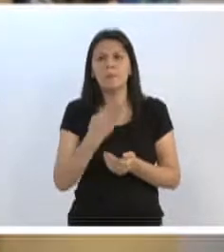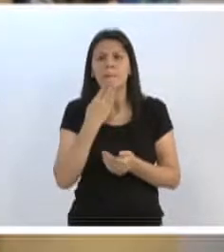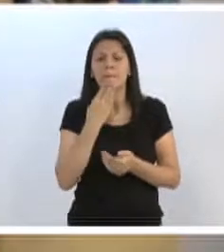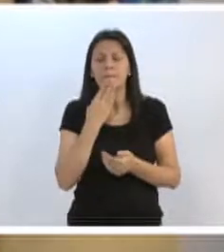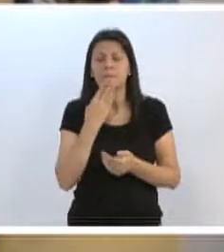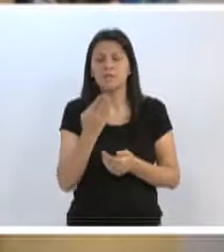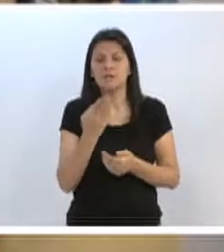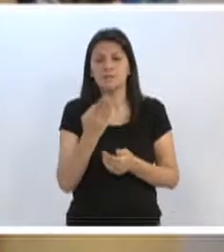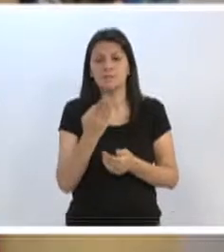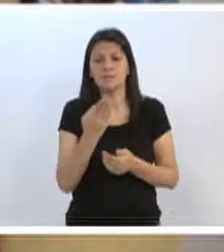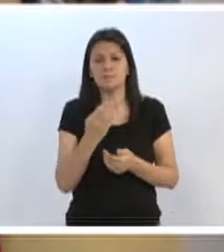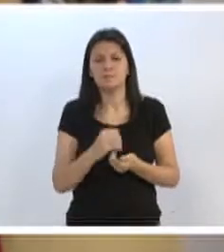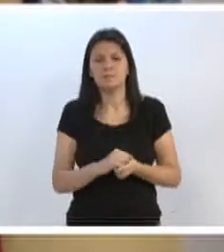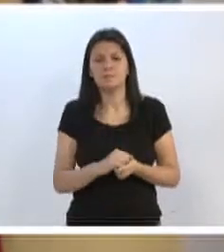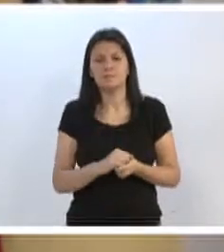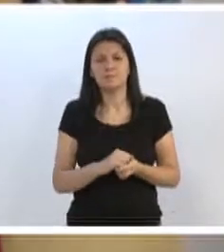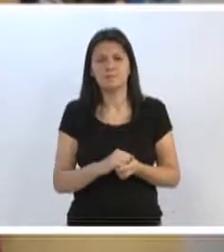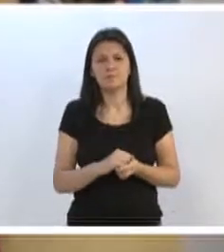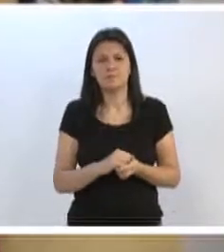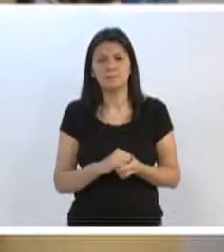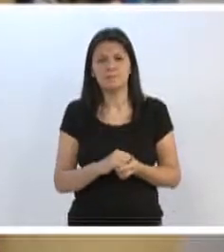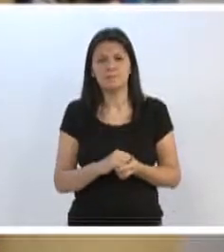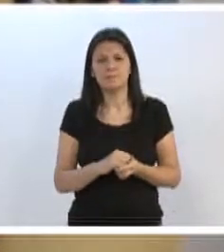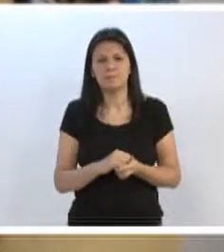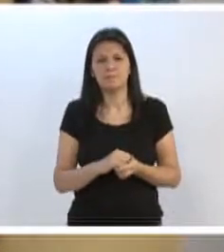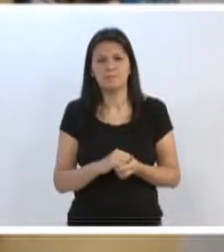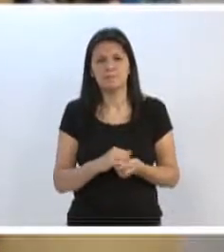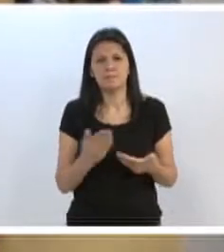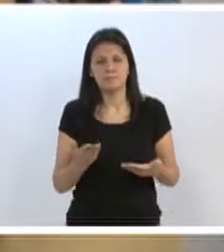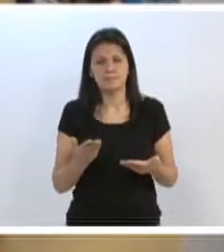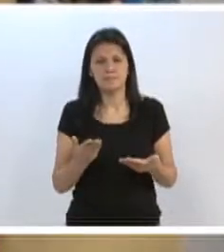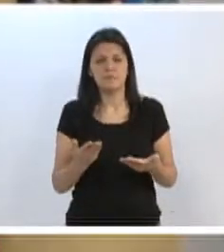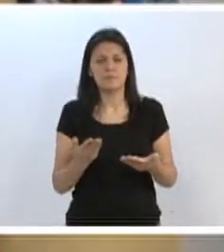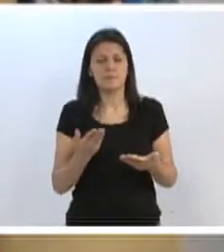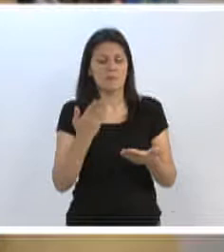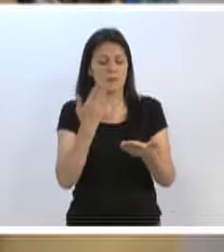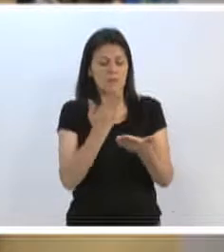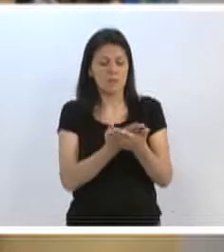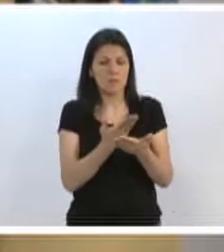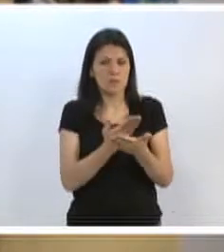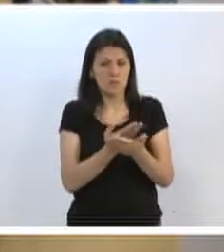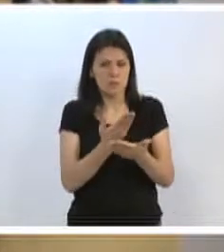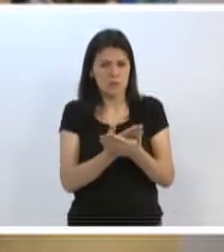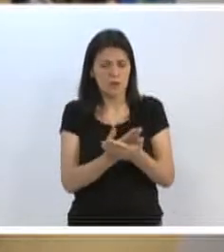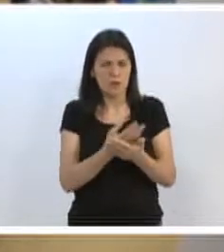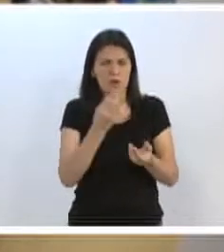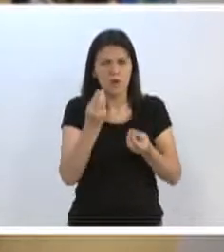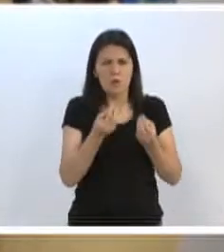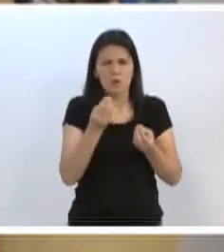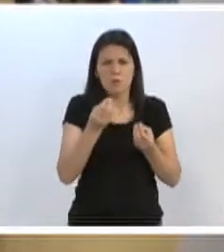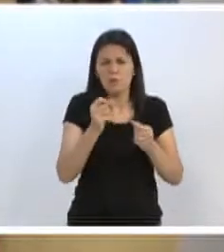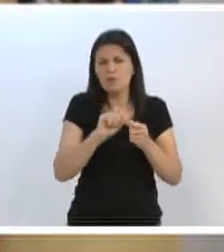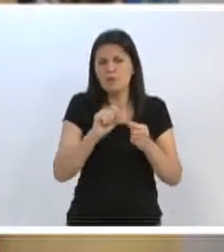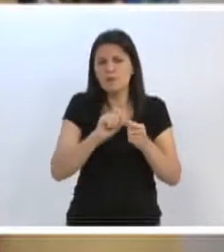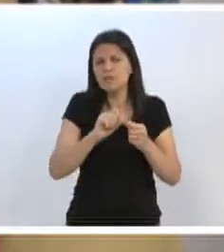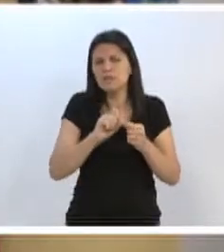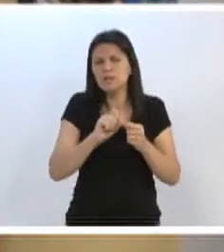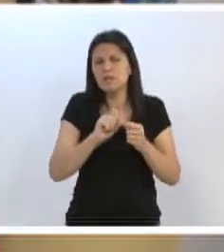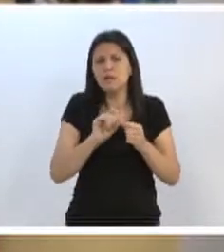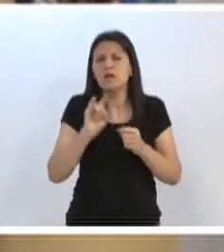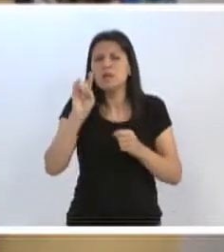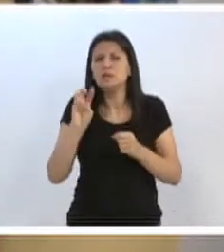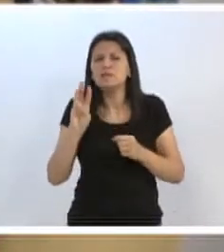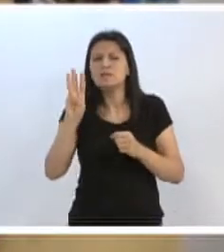pedindo que fosse estudada a questão da viabilidade de colocar no site da prefeitura uma espécie de vandalismômetro. Como a gente